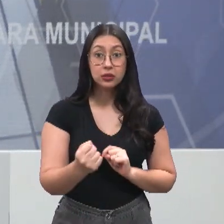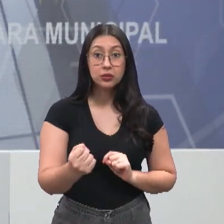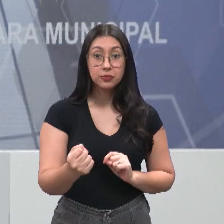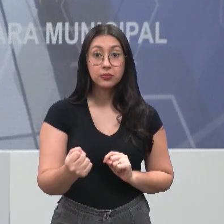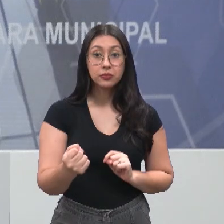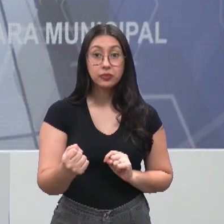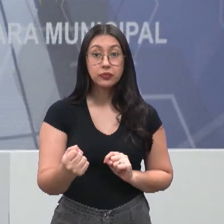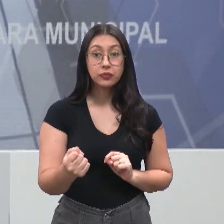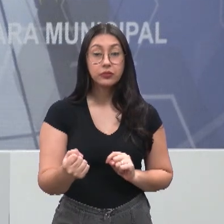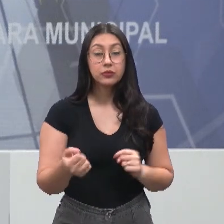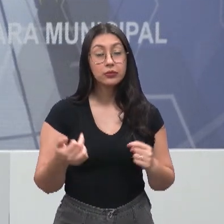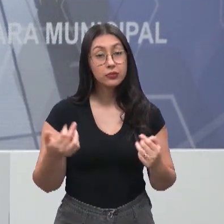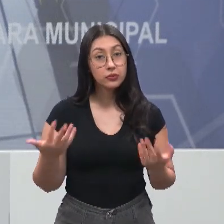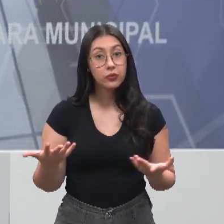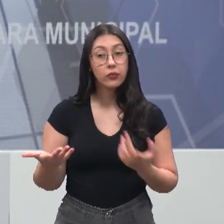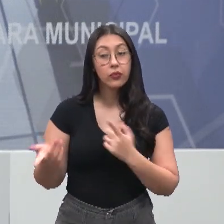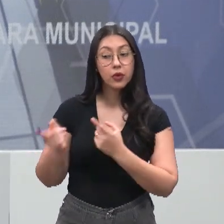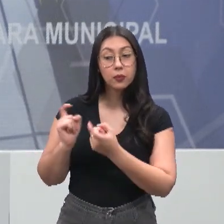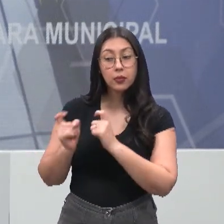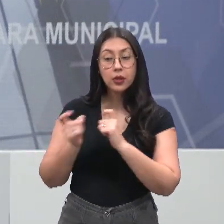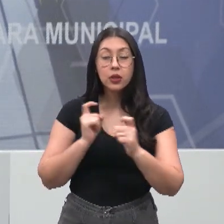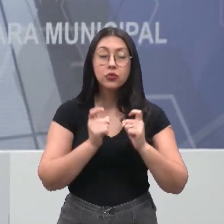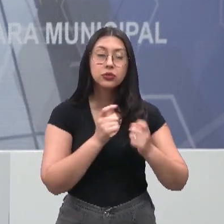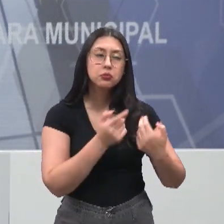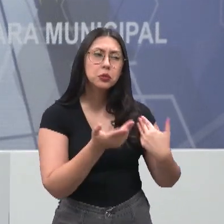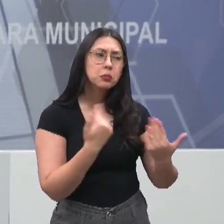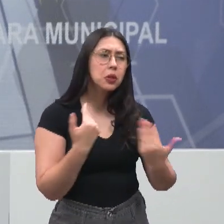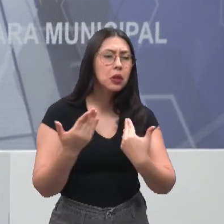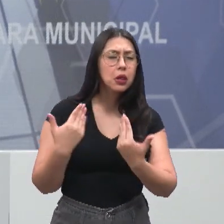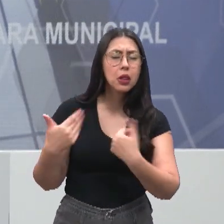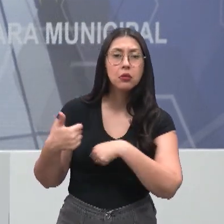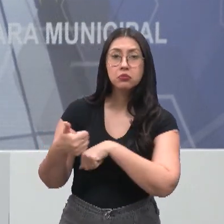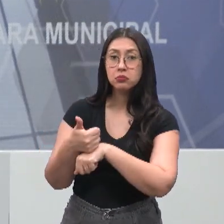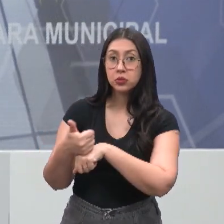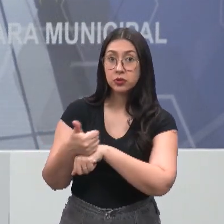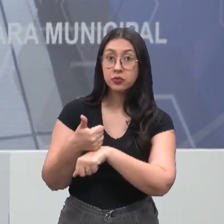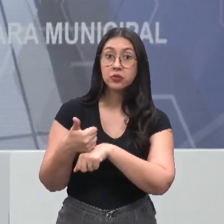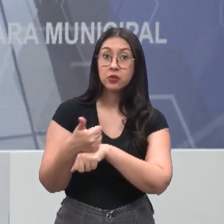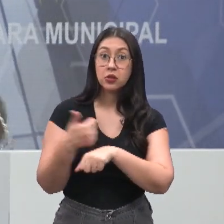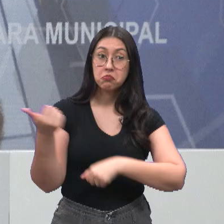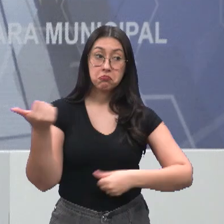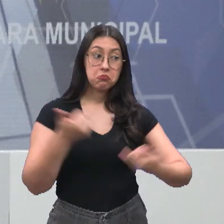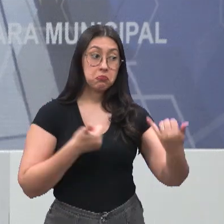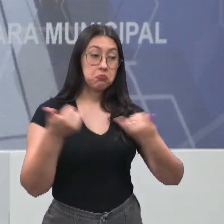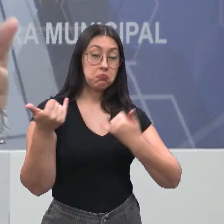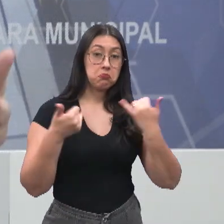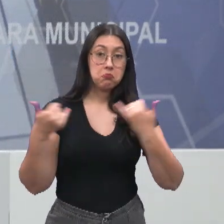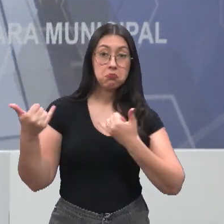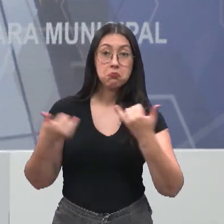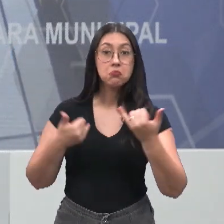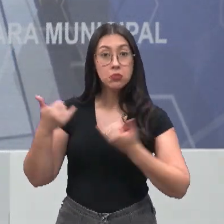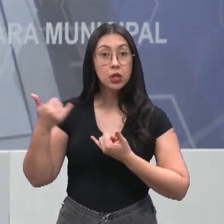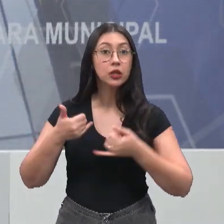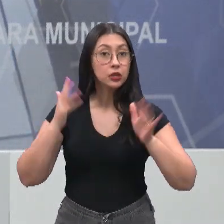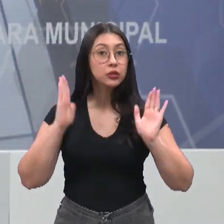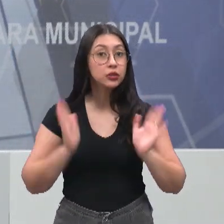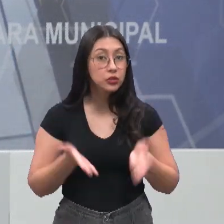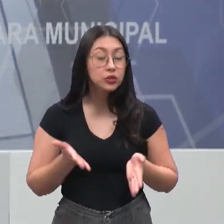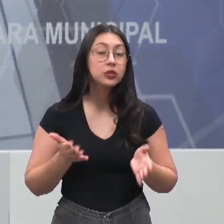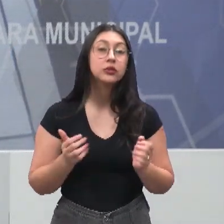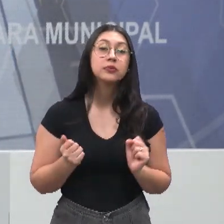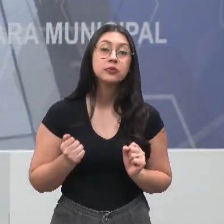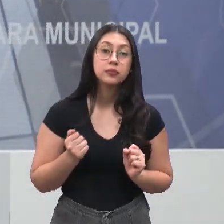aí reunimos com alguns transportadores que nos procuraram, né, na verdade, já há algum bom tempo a gente já vem